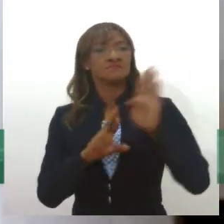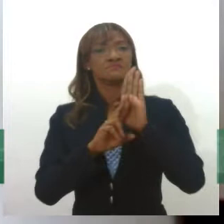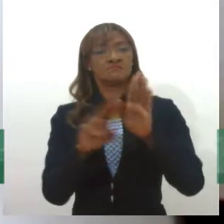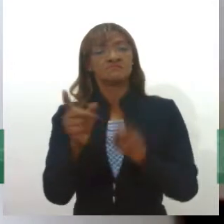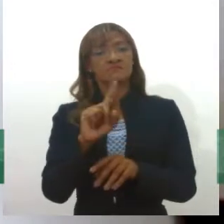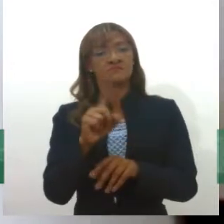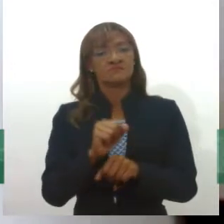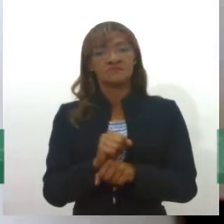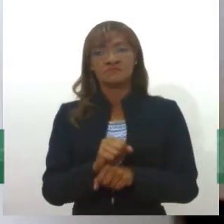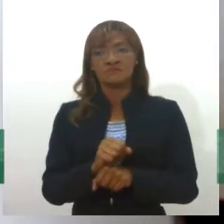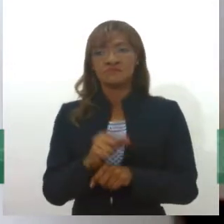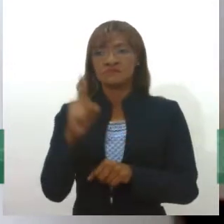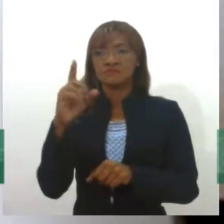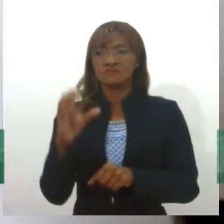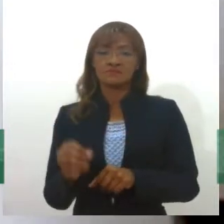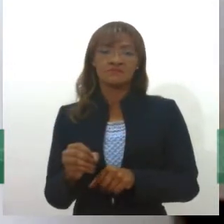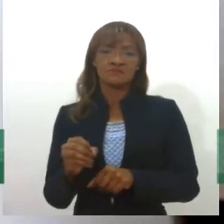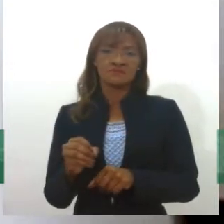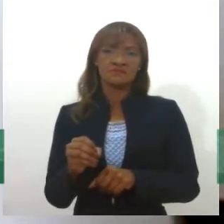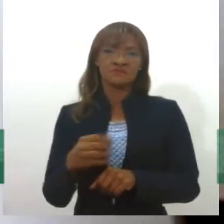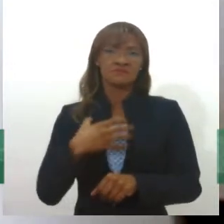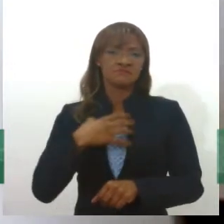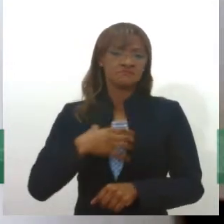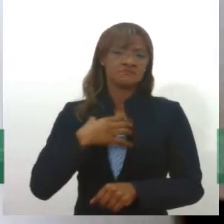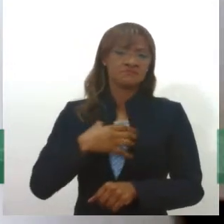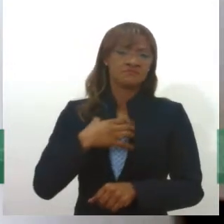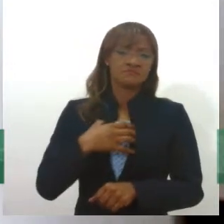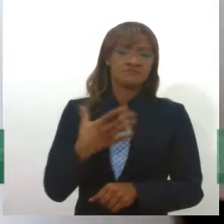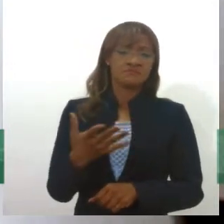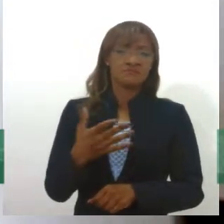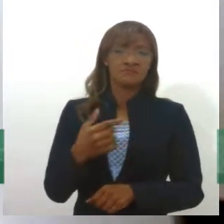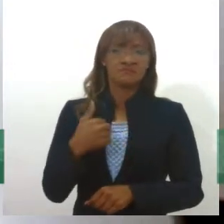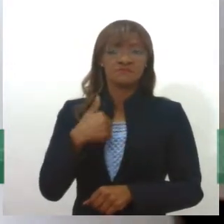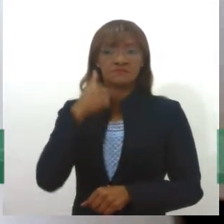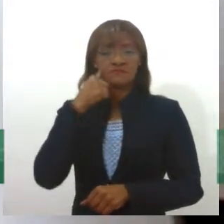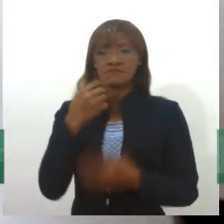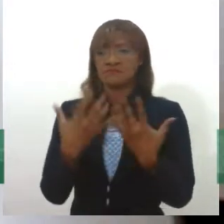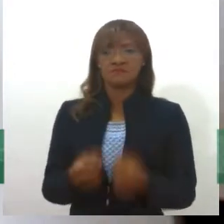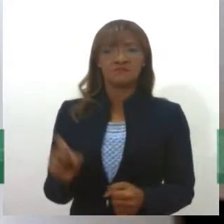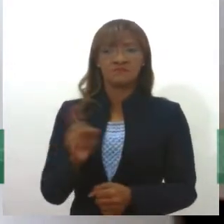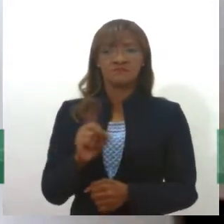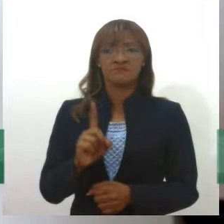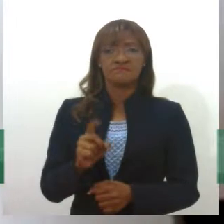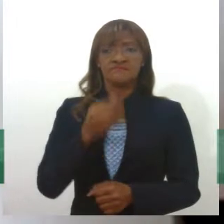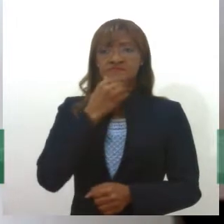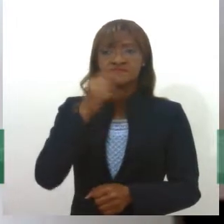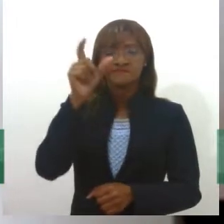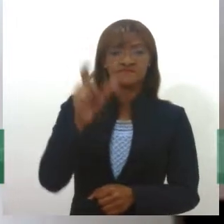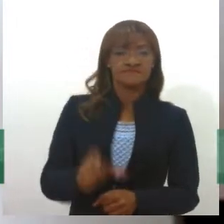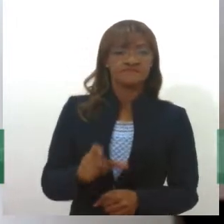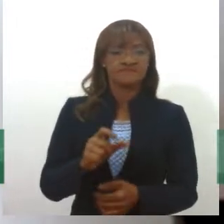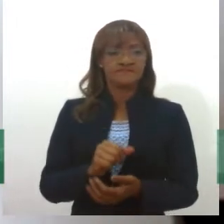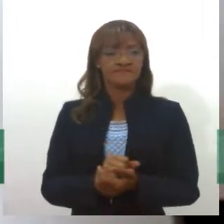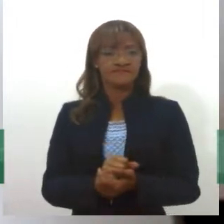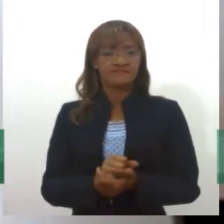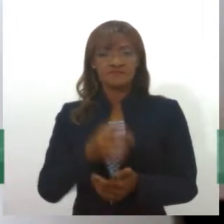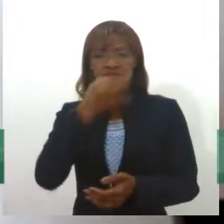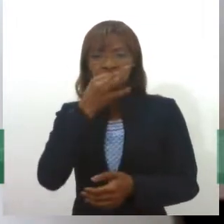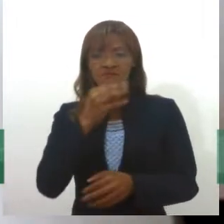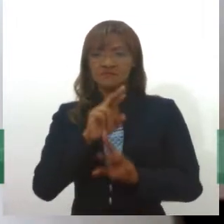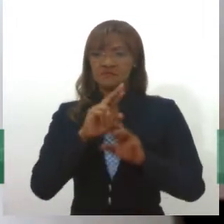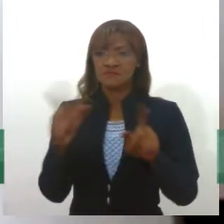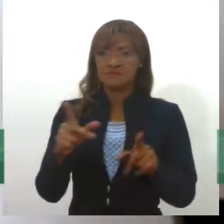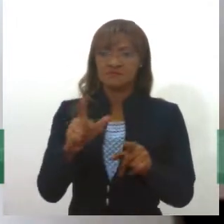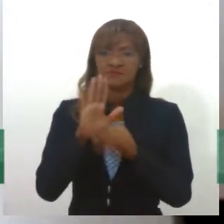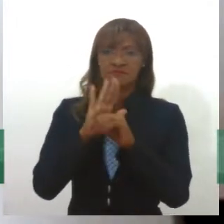as ideias desse candidato me incomodam como mulher. Eu não aceito a eleição de um homem que pensa dessa maneira sobre a